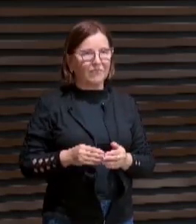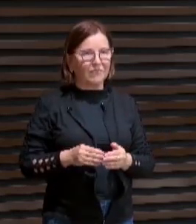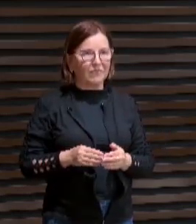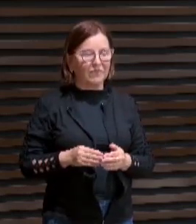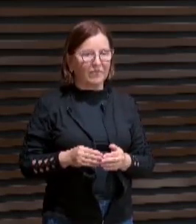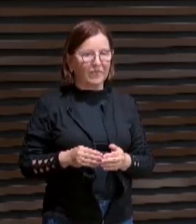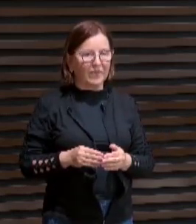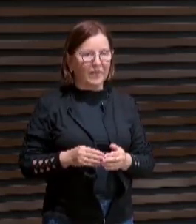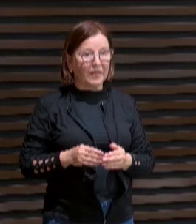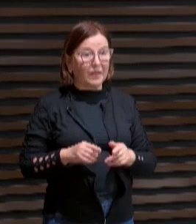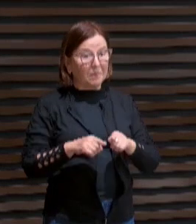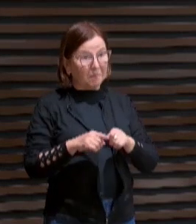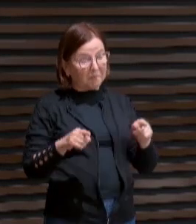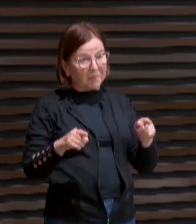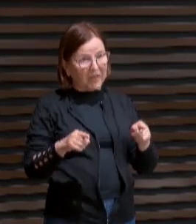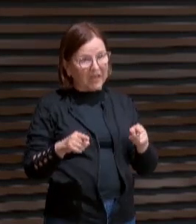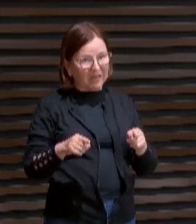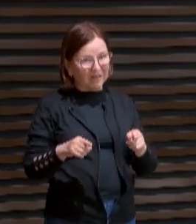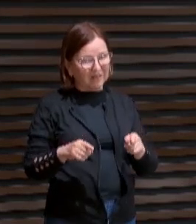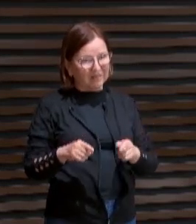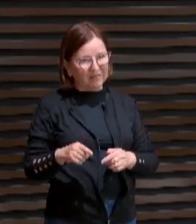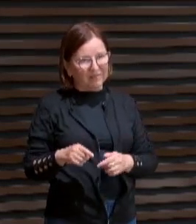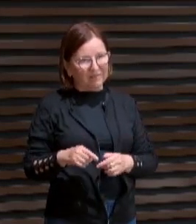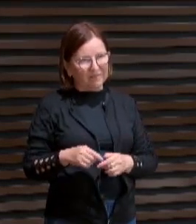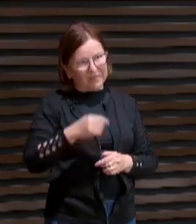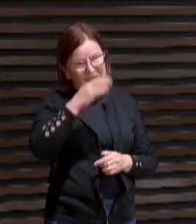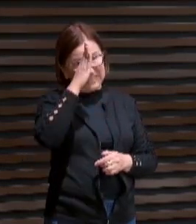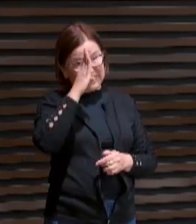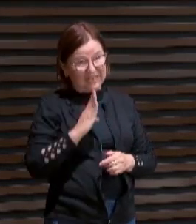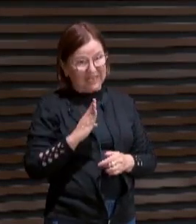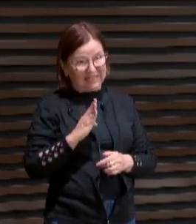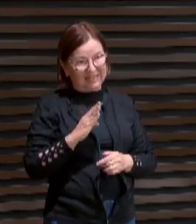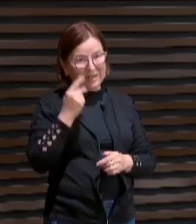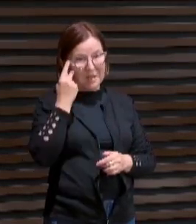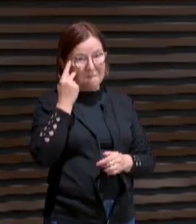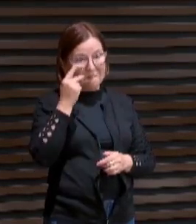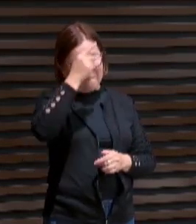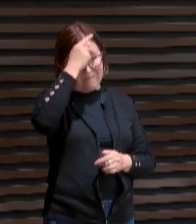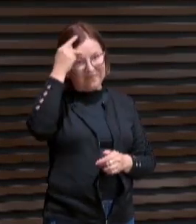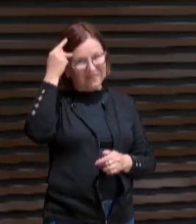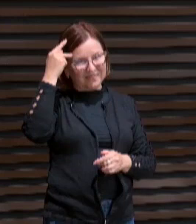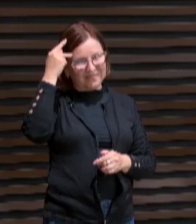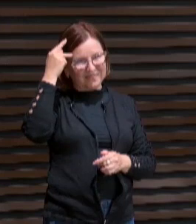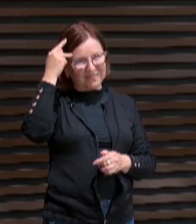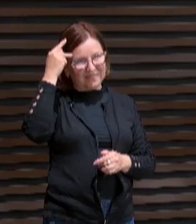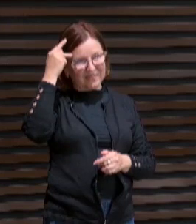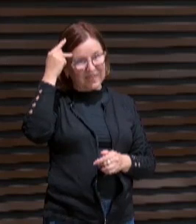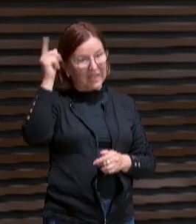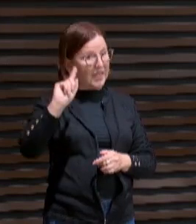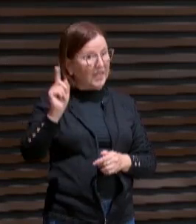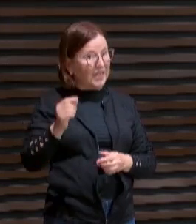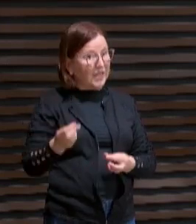O ato de graça é um ato que se dá a um ser que não